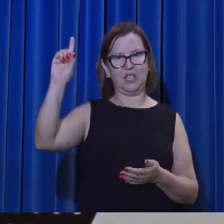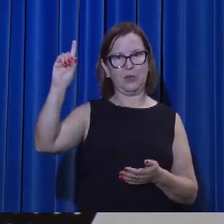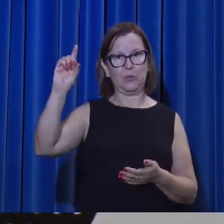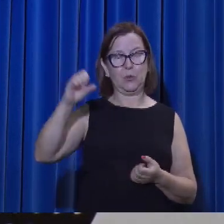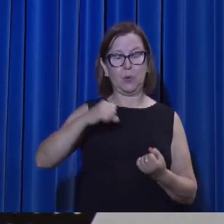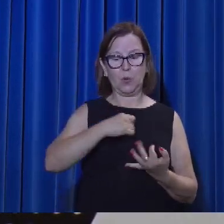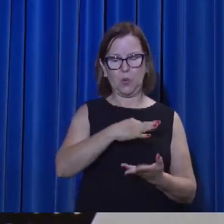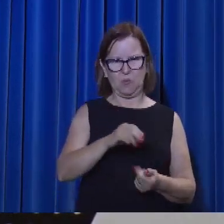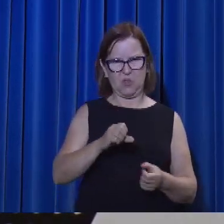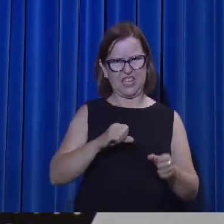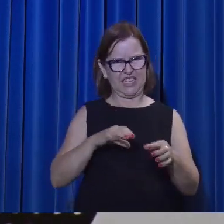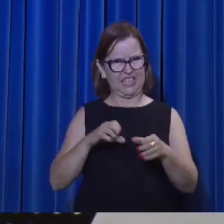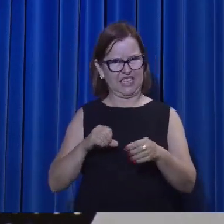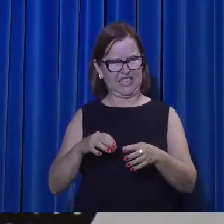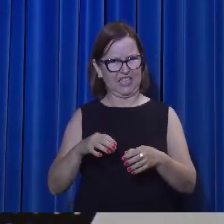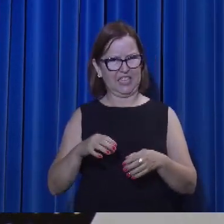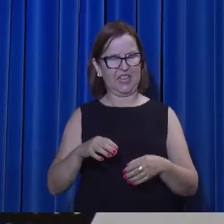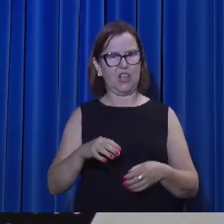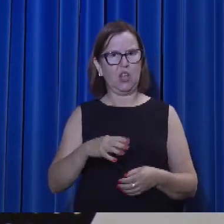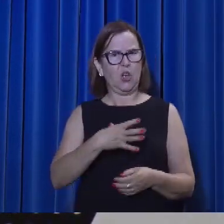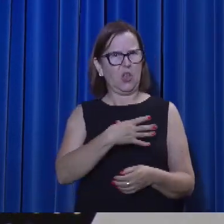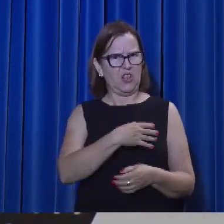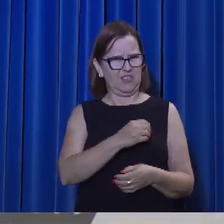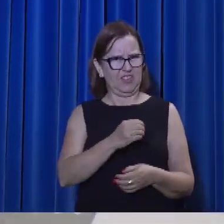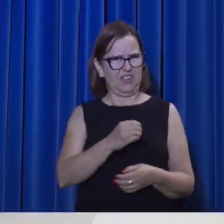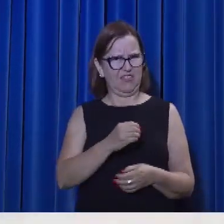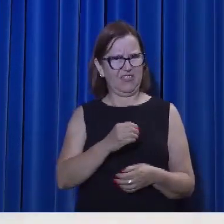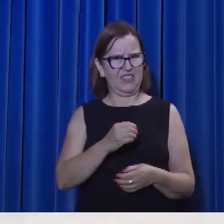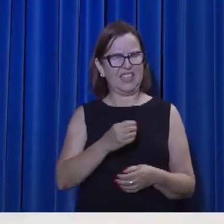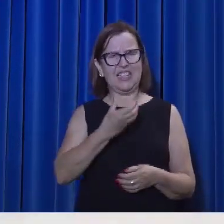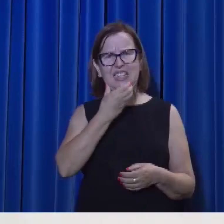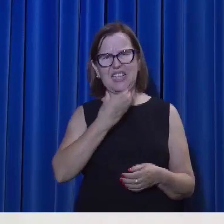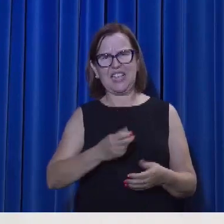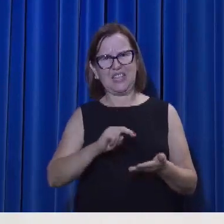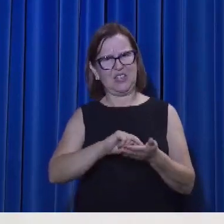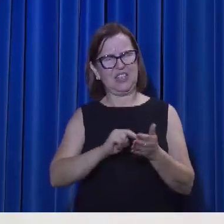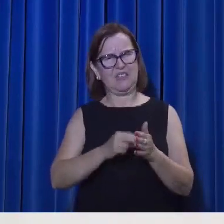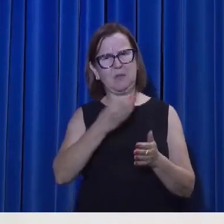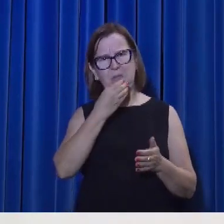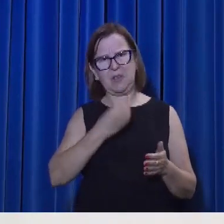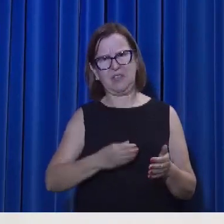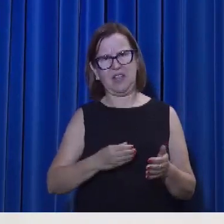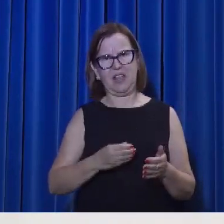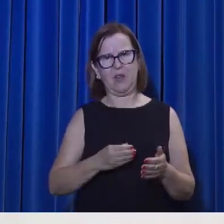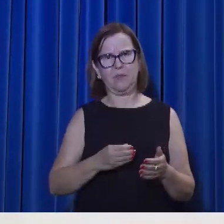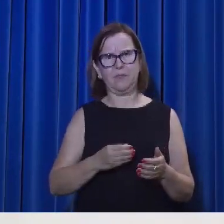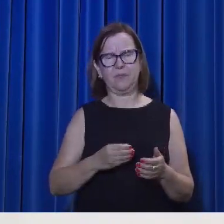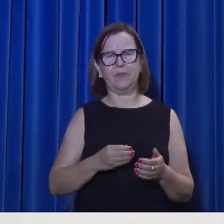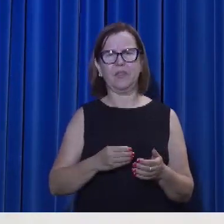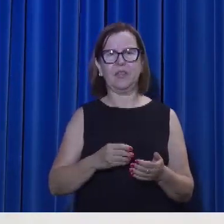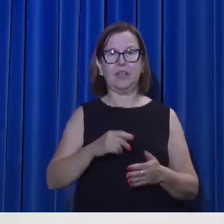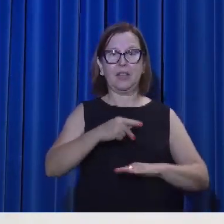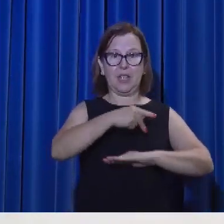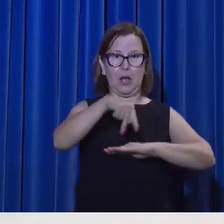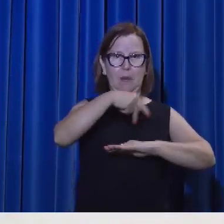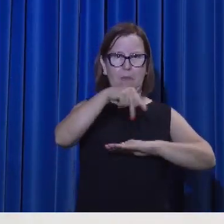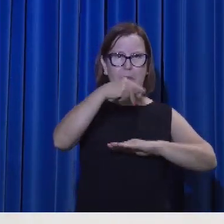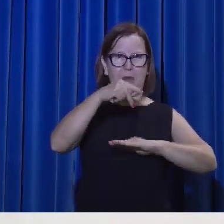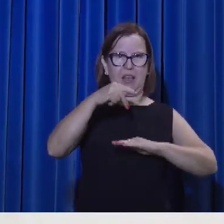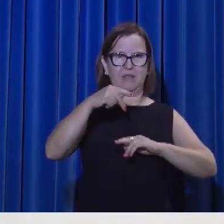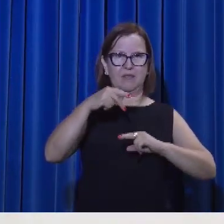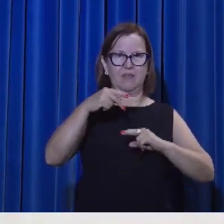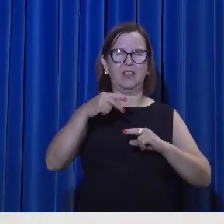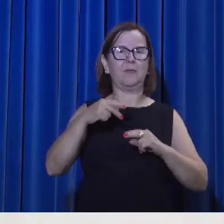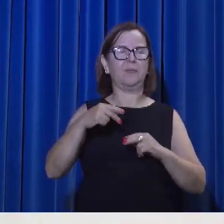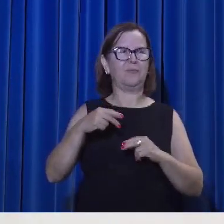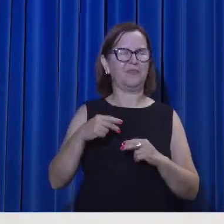para os seus filhos e para os meus que o Natal é Papai Noel, que a Páscoa é o coelhinho que bota ovo e é de chocolate.